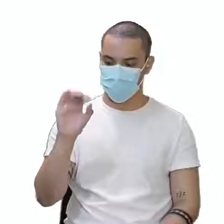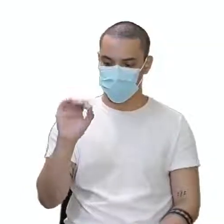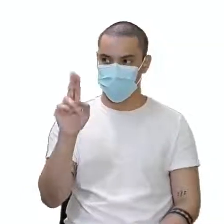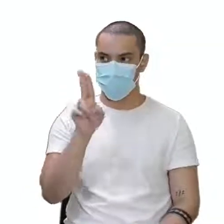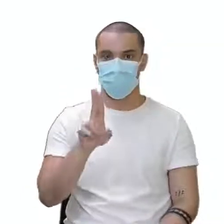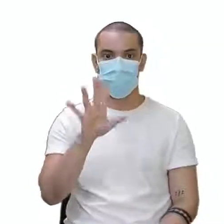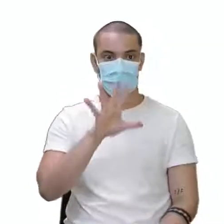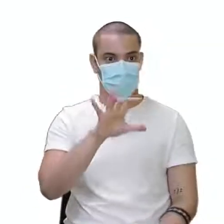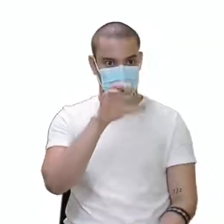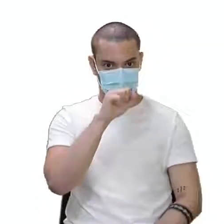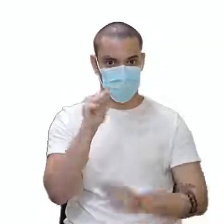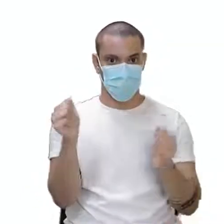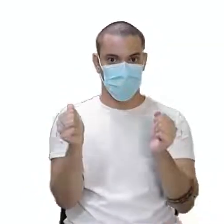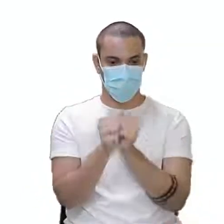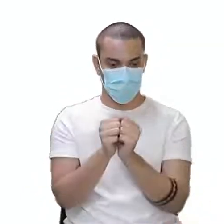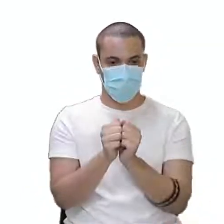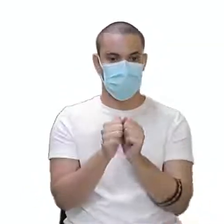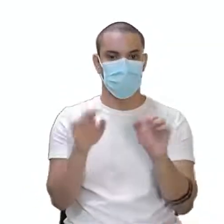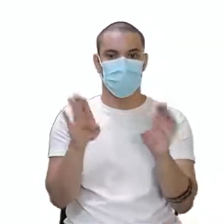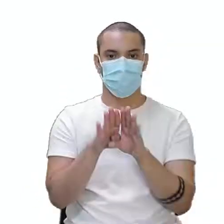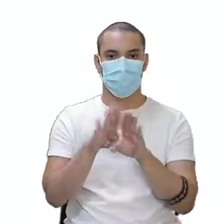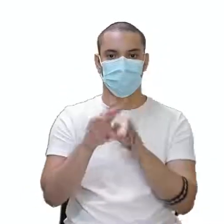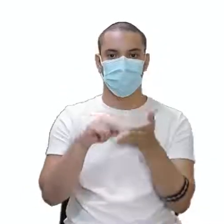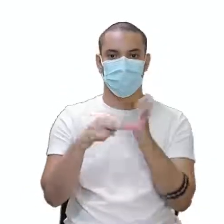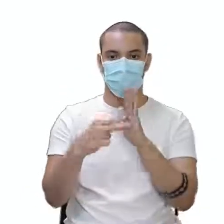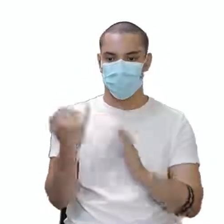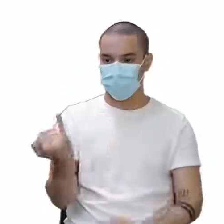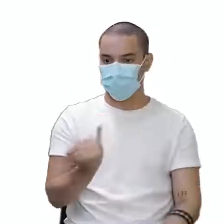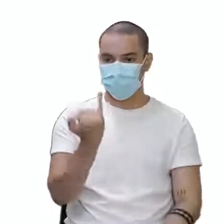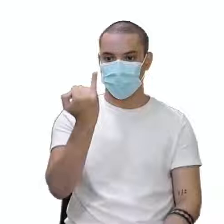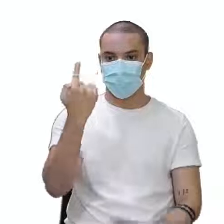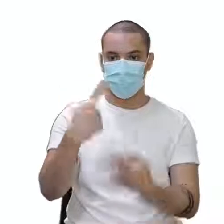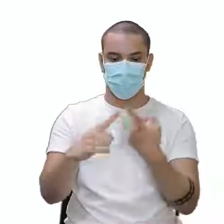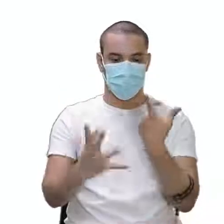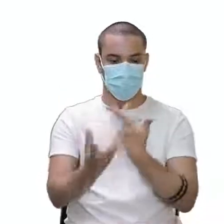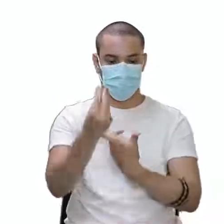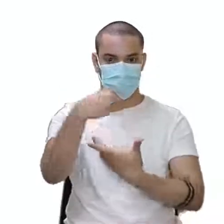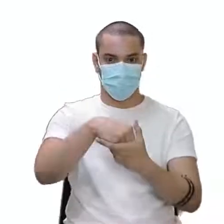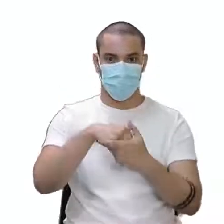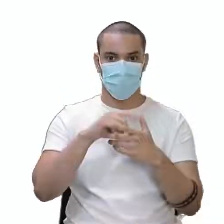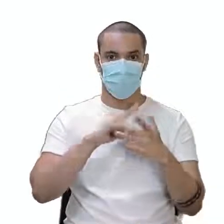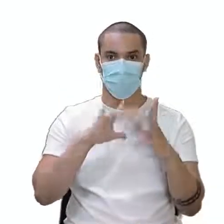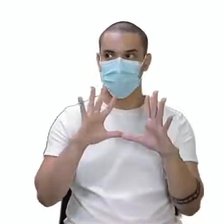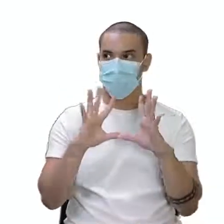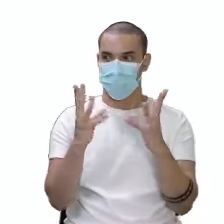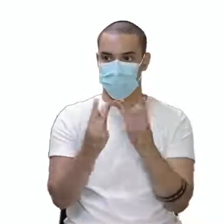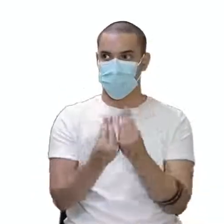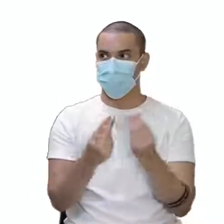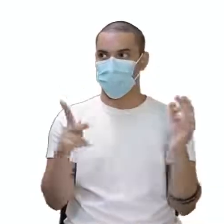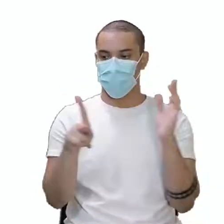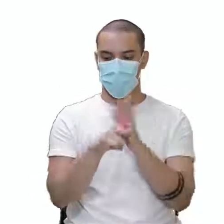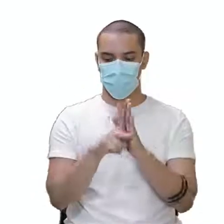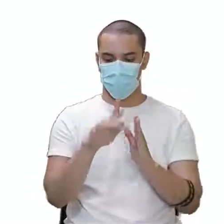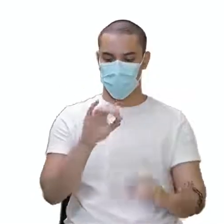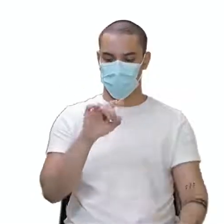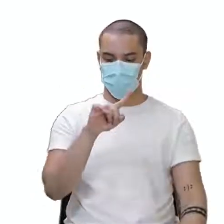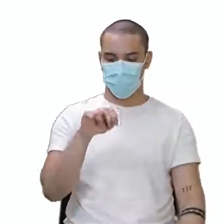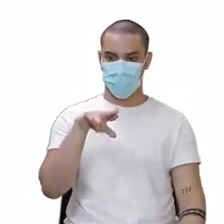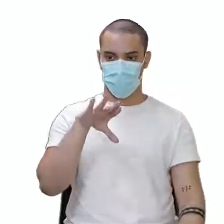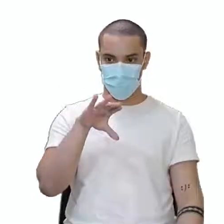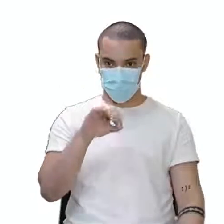de respiração. Nós vimos que ele é importante também porque ele vai compor as moléculas do ozônio,